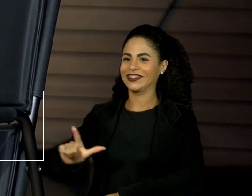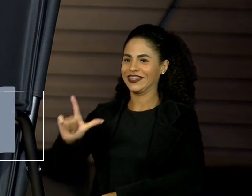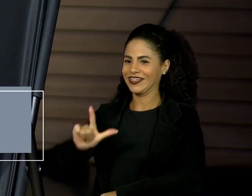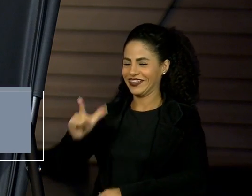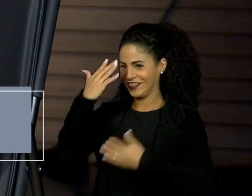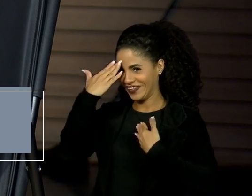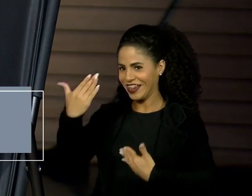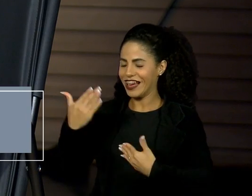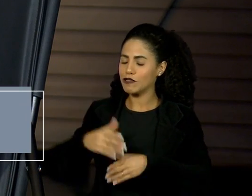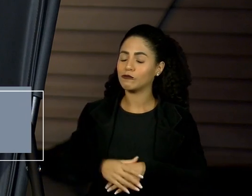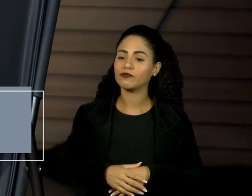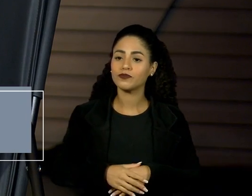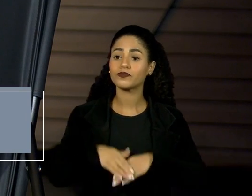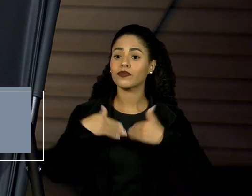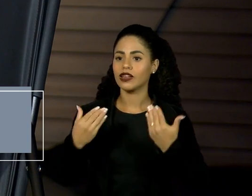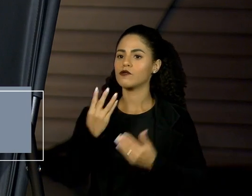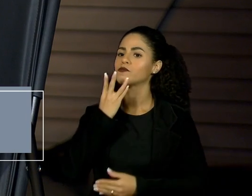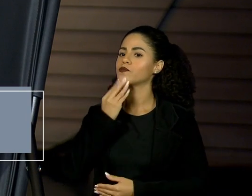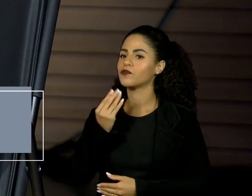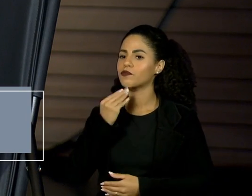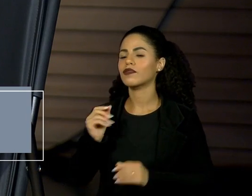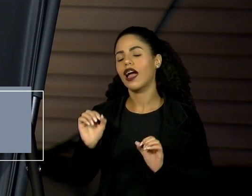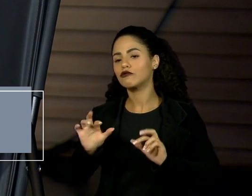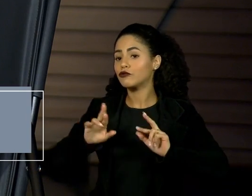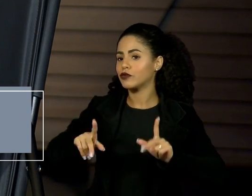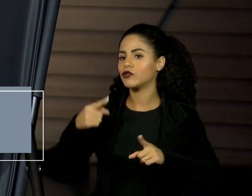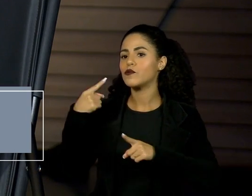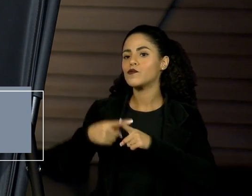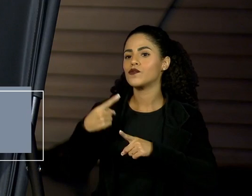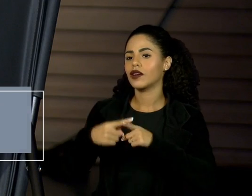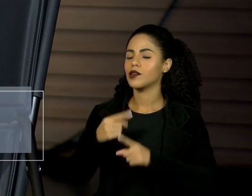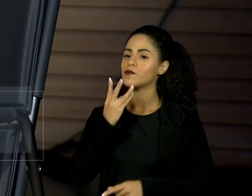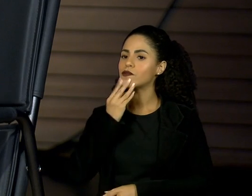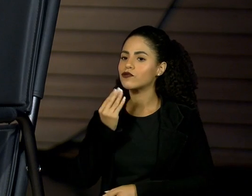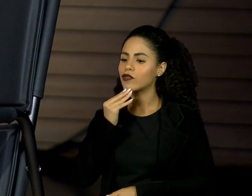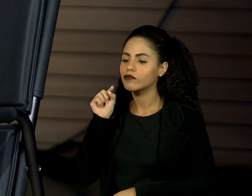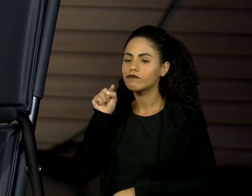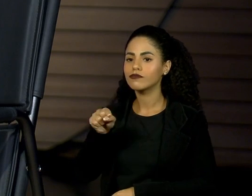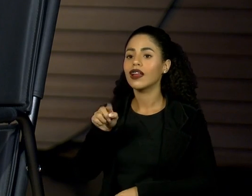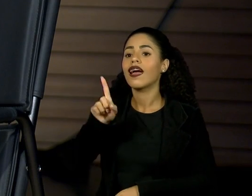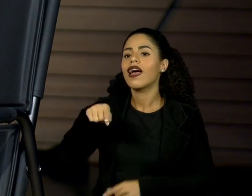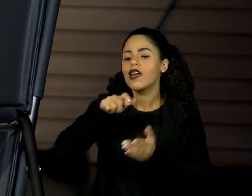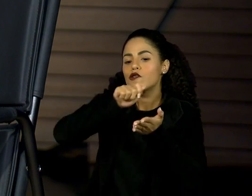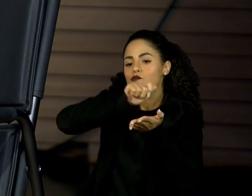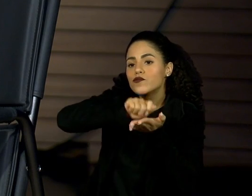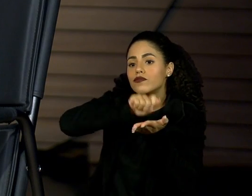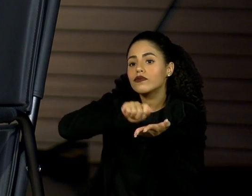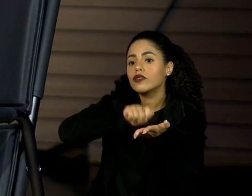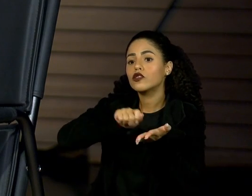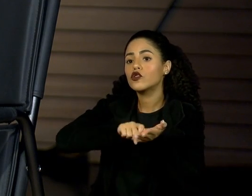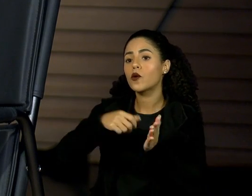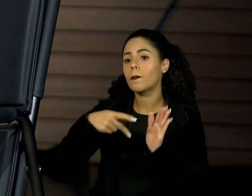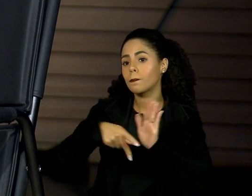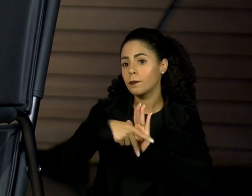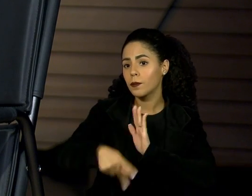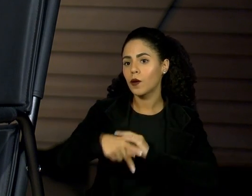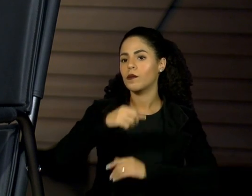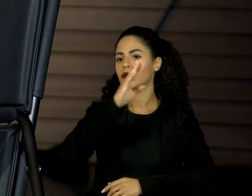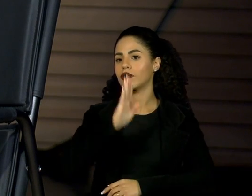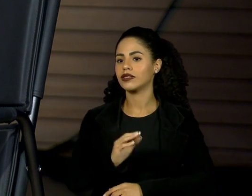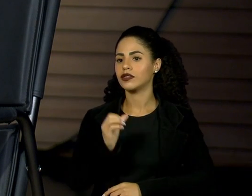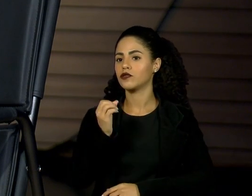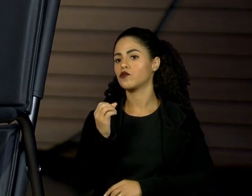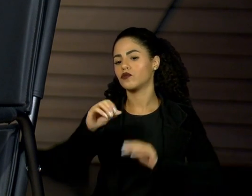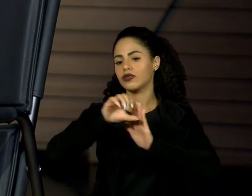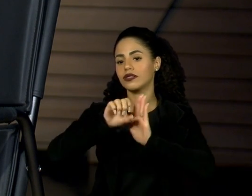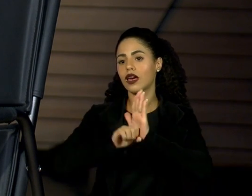Olha, a situação do Machado de Assis é um pouco particular, porque o Machado de Assis ele é um escritor brasileiro do século XIX. O Brasil